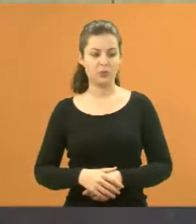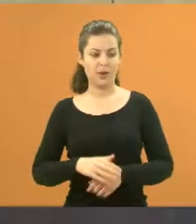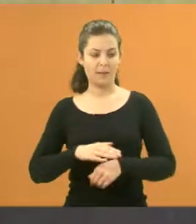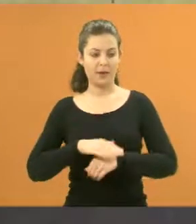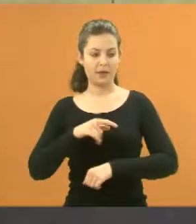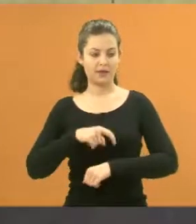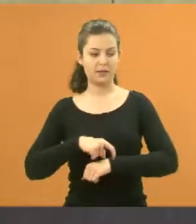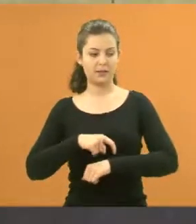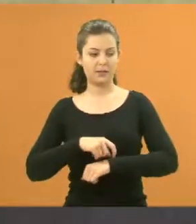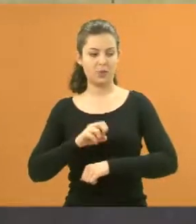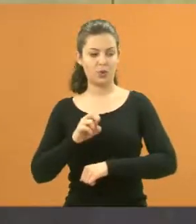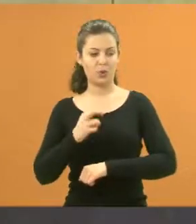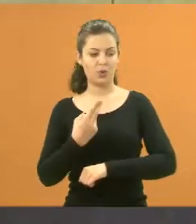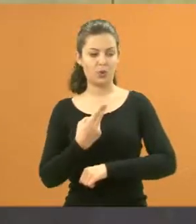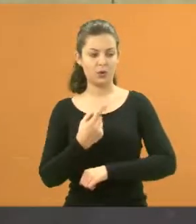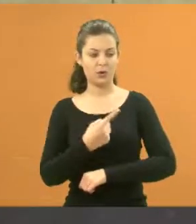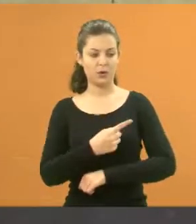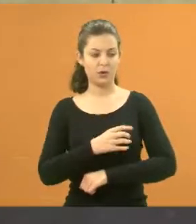tempo ou vamos ficar nos 10 minutos?